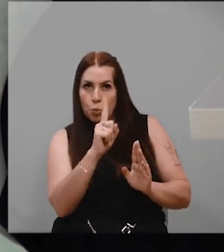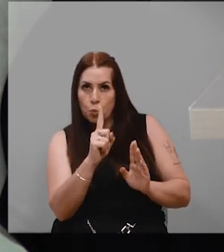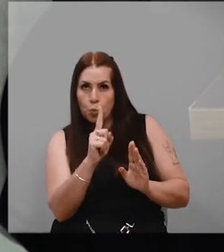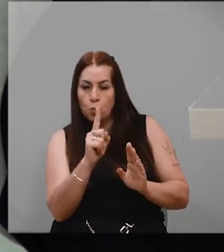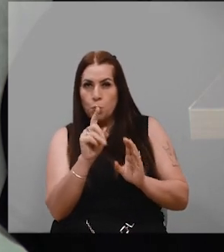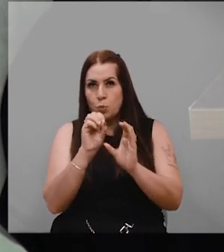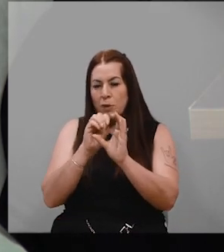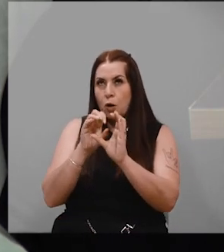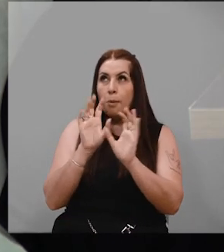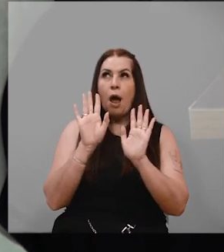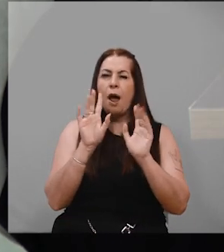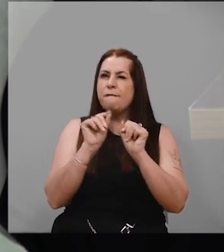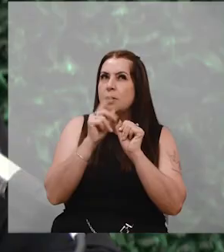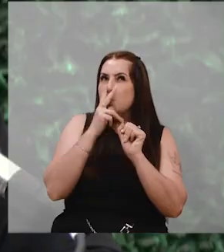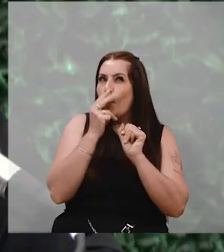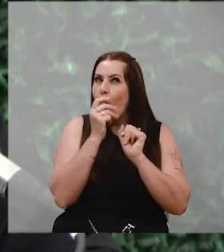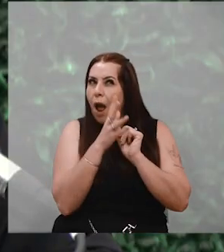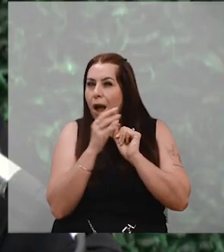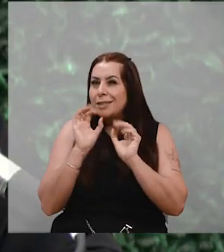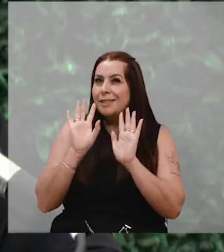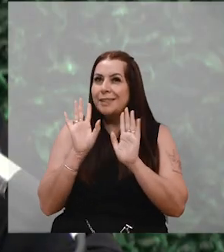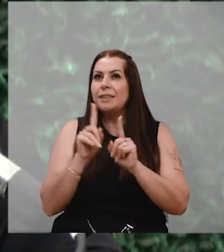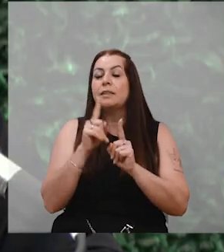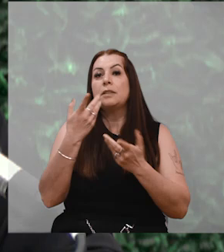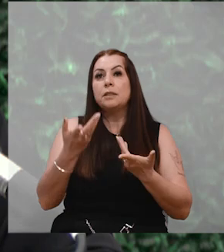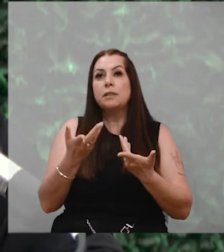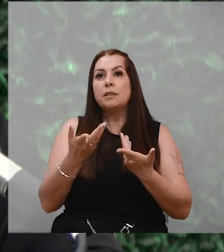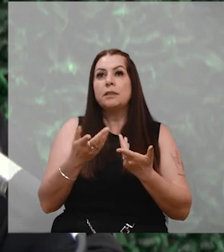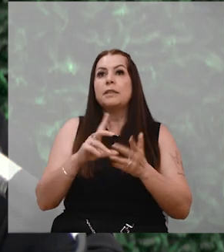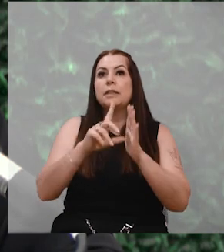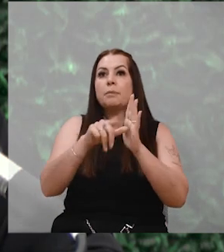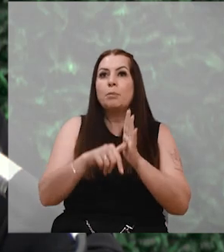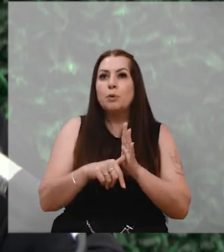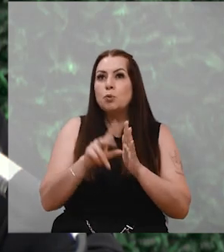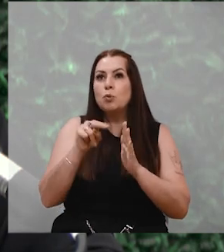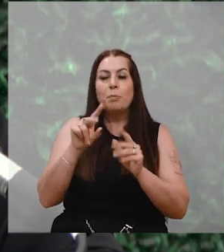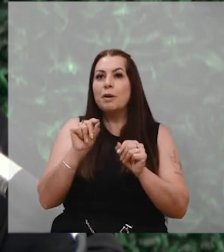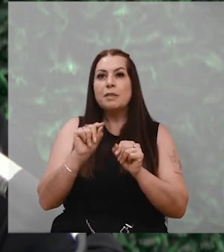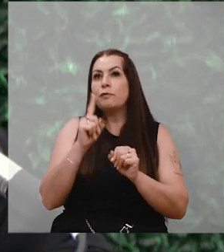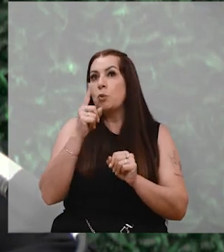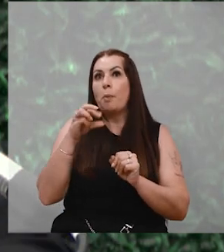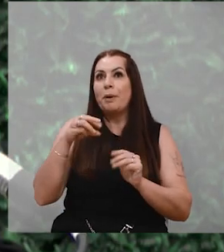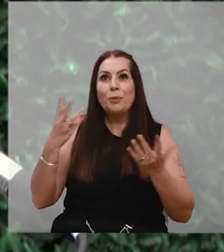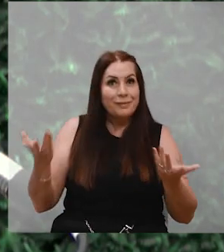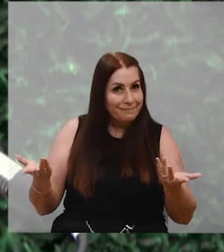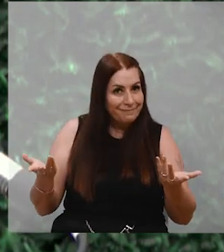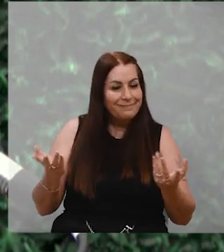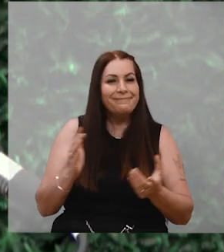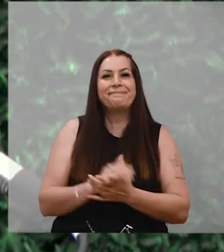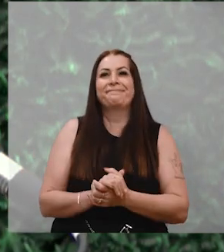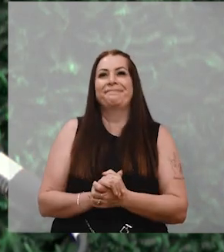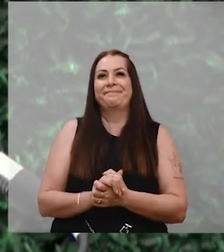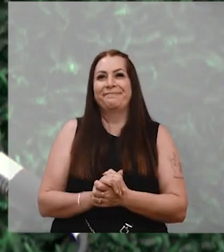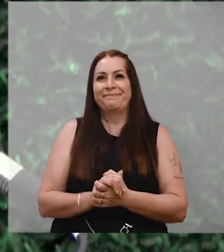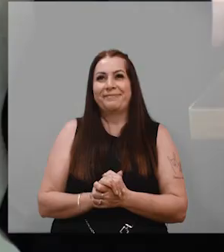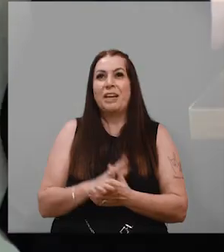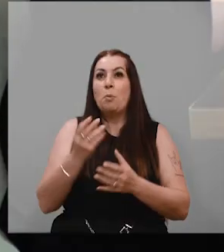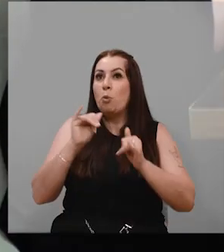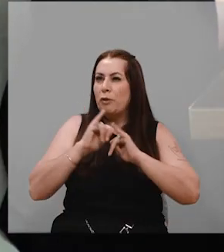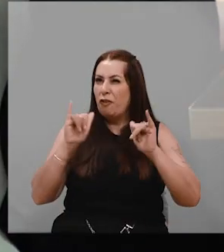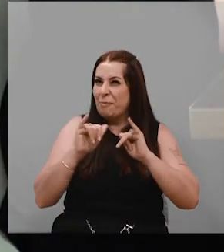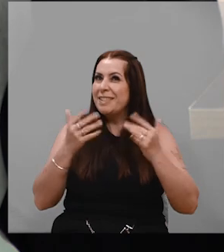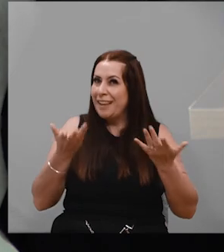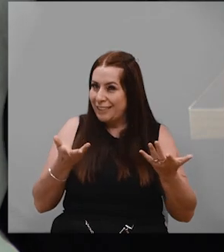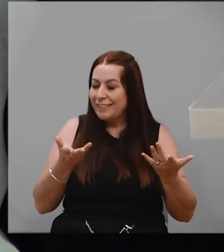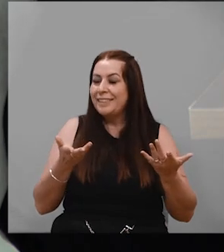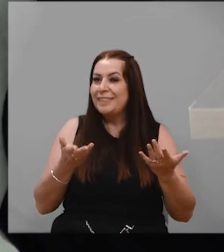Globo e pensava, não, vamos criar um também. E aí, depois, nunca mais ficou em 1 minuto, né? É que é muita informação, né? É muita